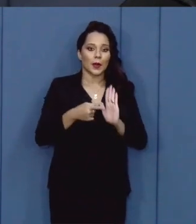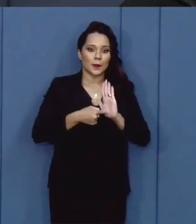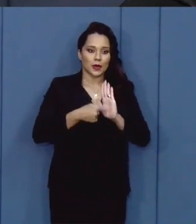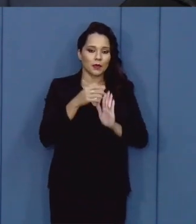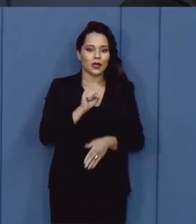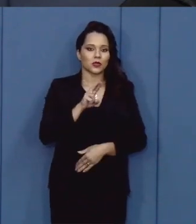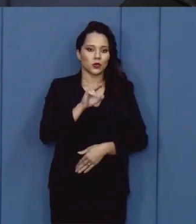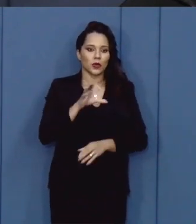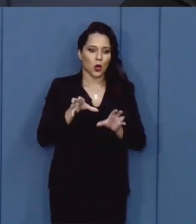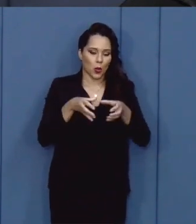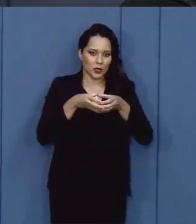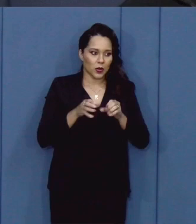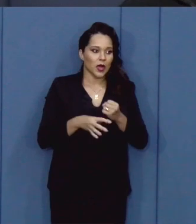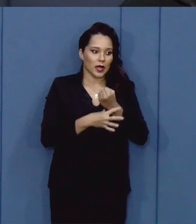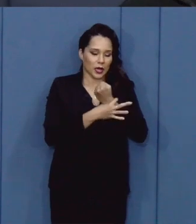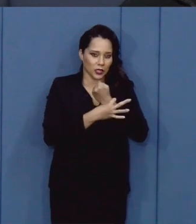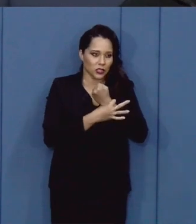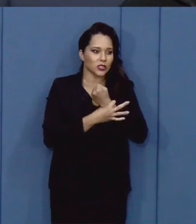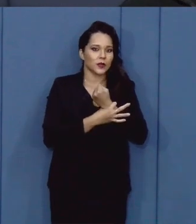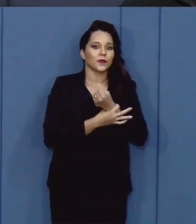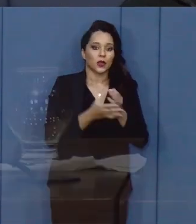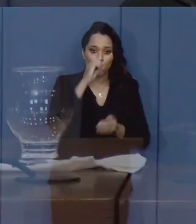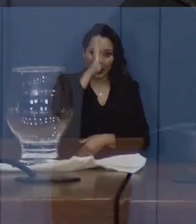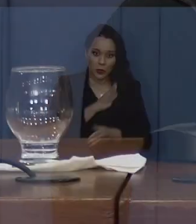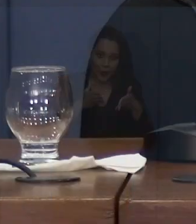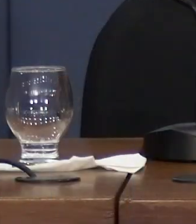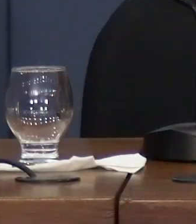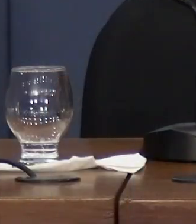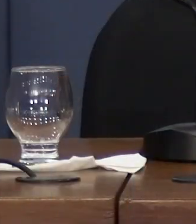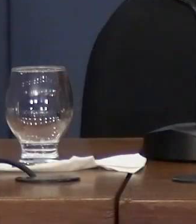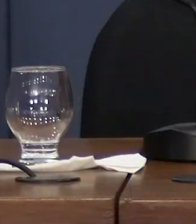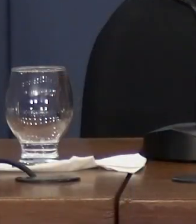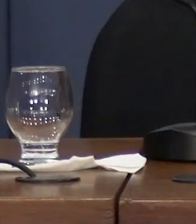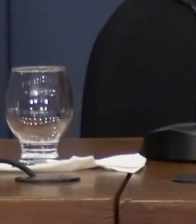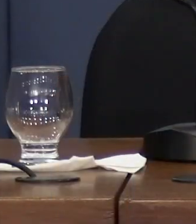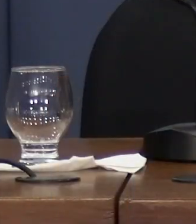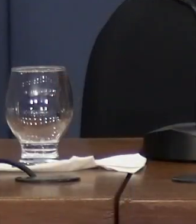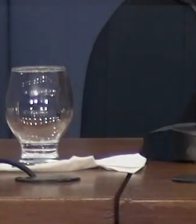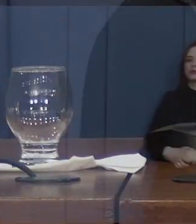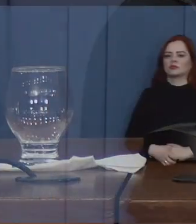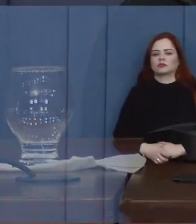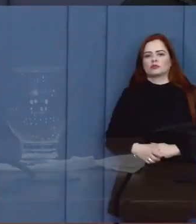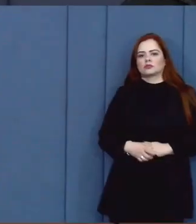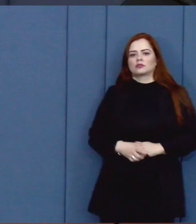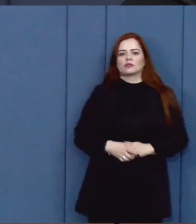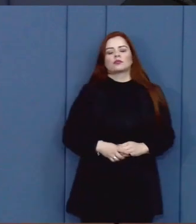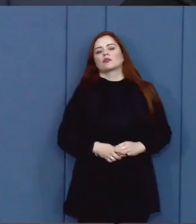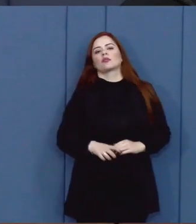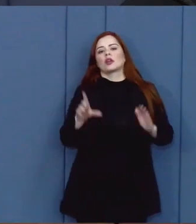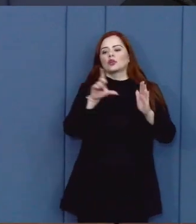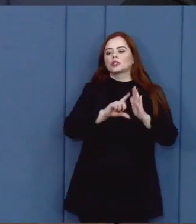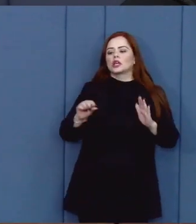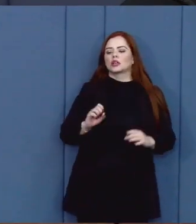primeira subcomissão, garantir a presença do Brasil, saía dali, ia para outra subcomissão